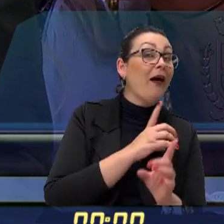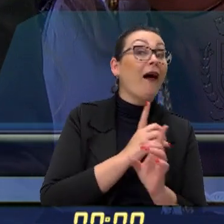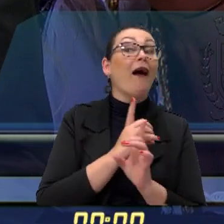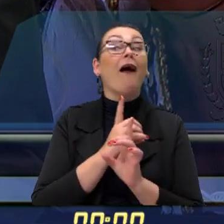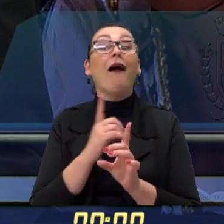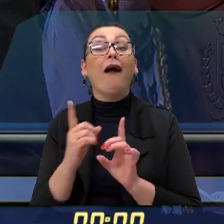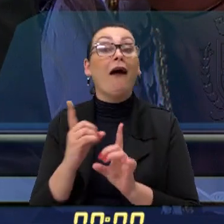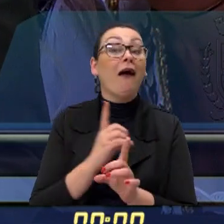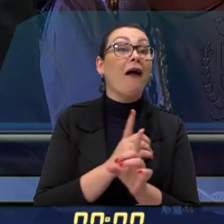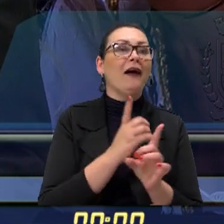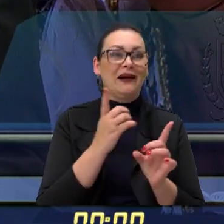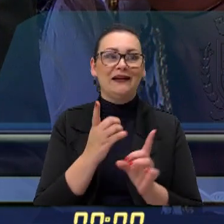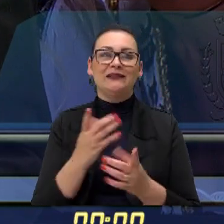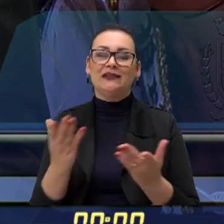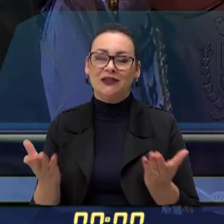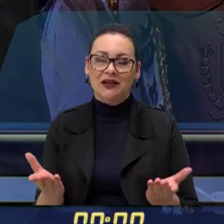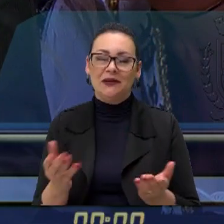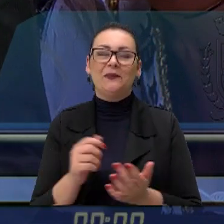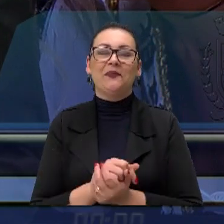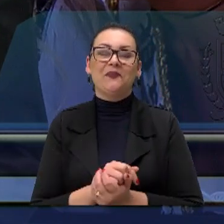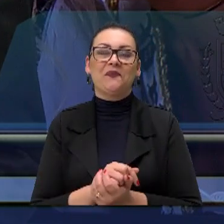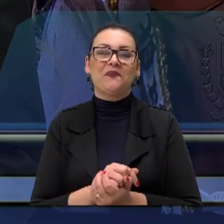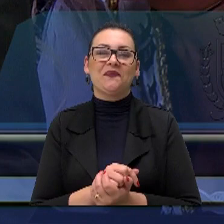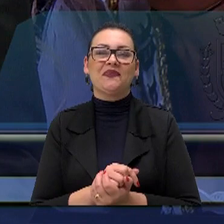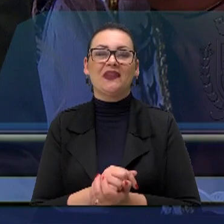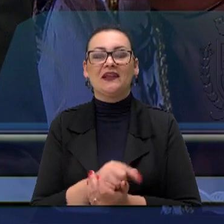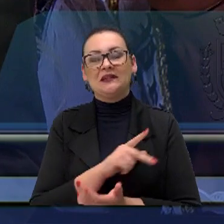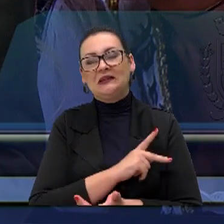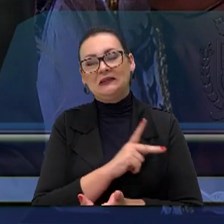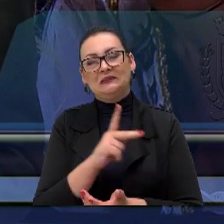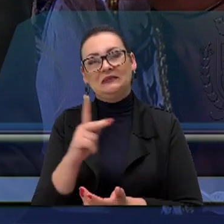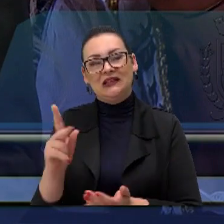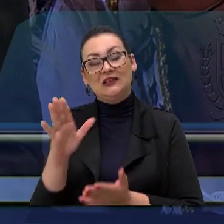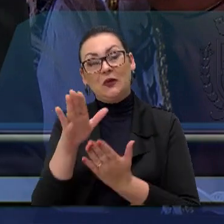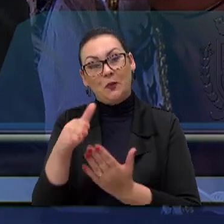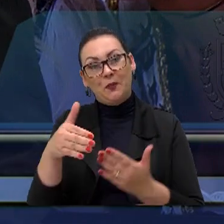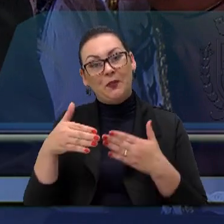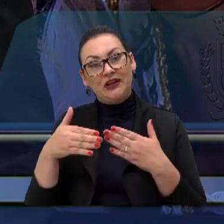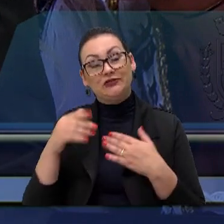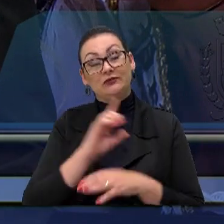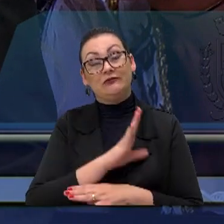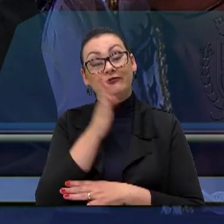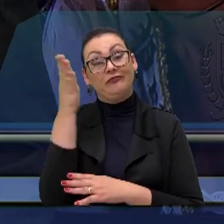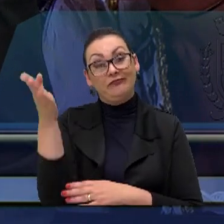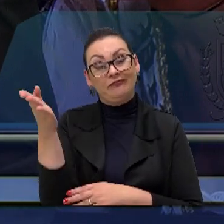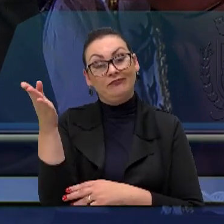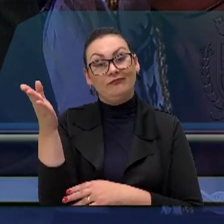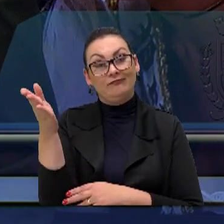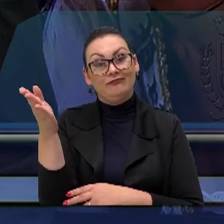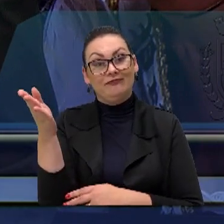nossas caminhadas. Seria isto, senhora presidente, esses pedidos